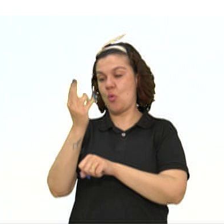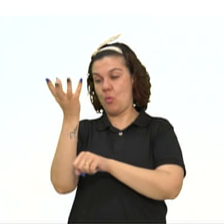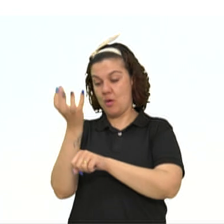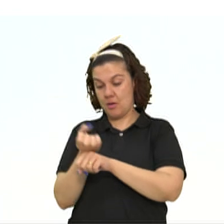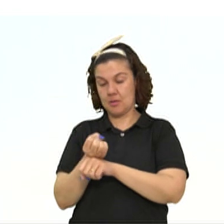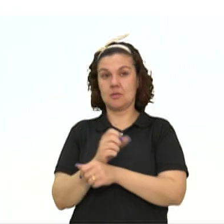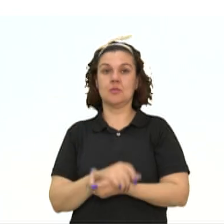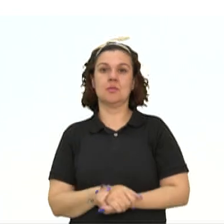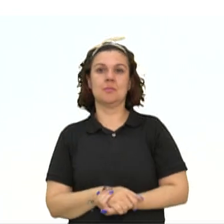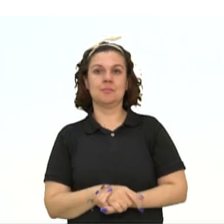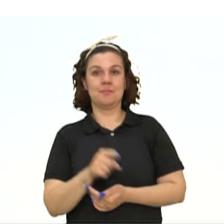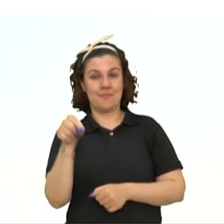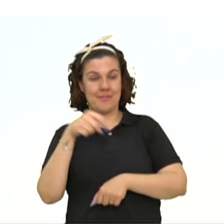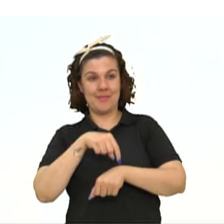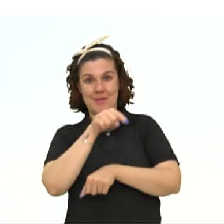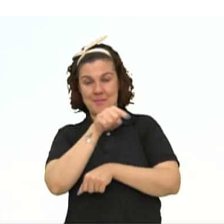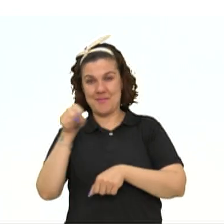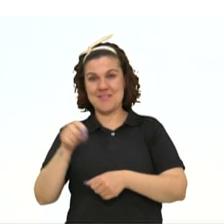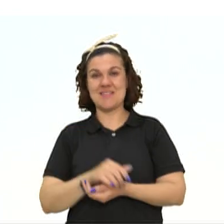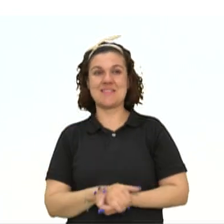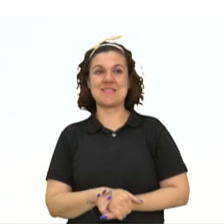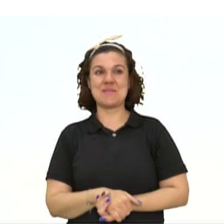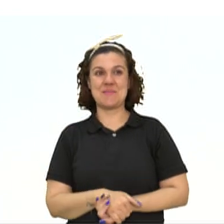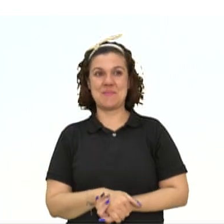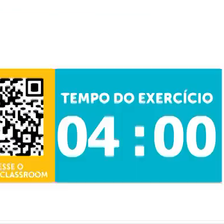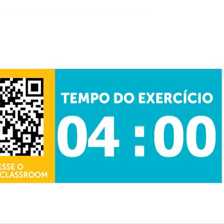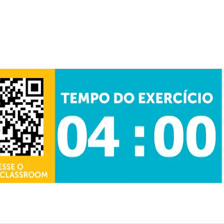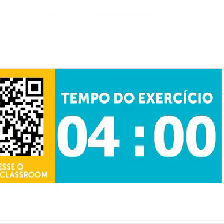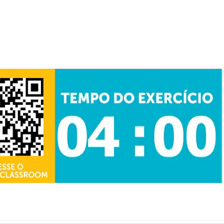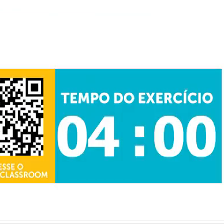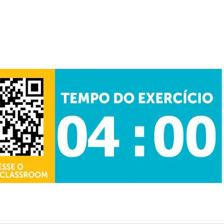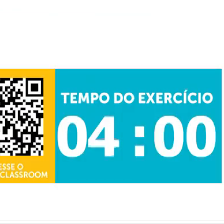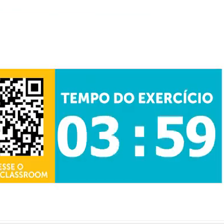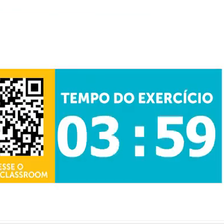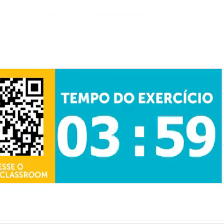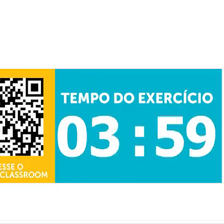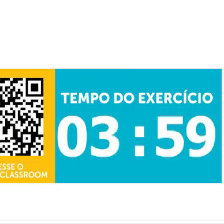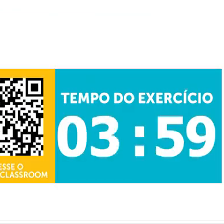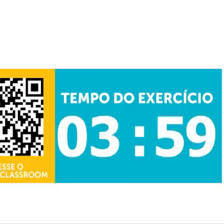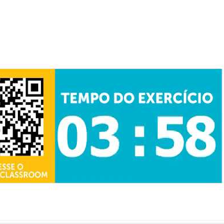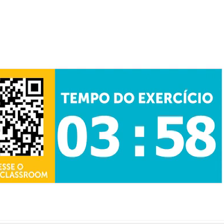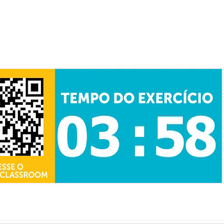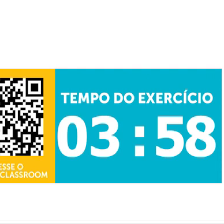exotérmico ou endotérmico. Agora é com vocês.